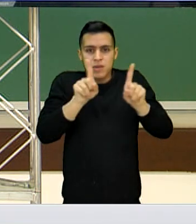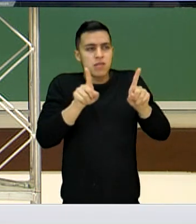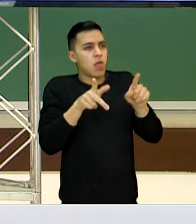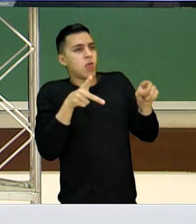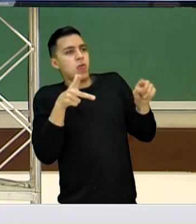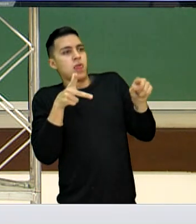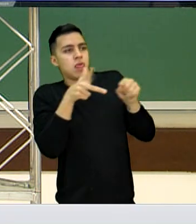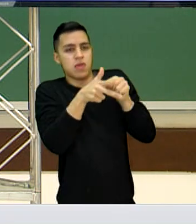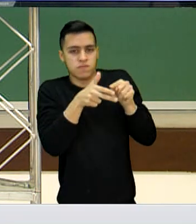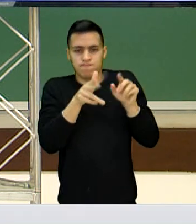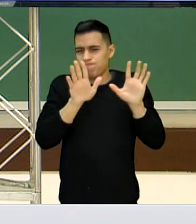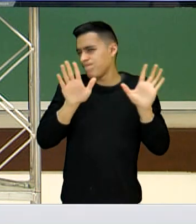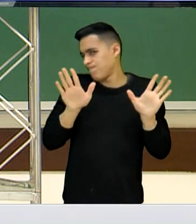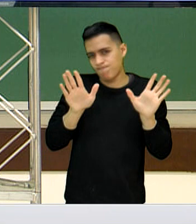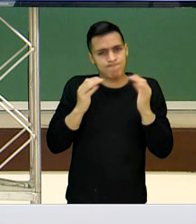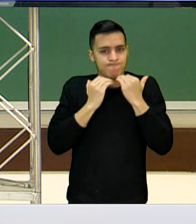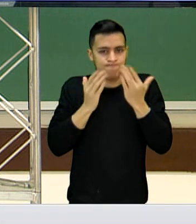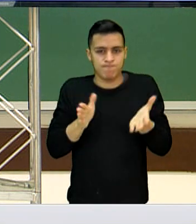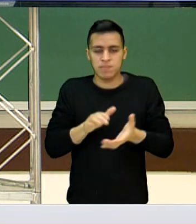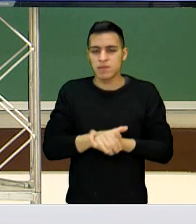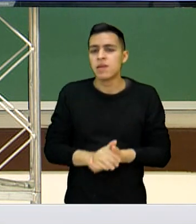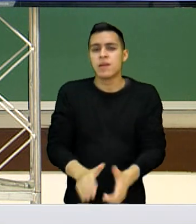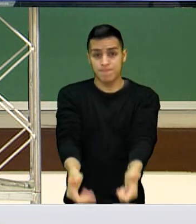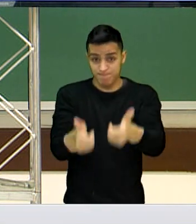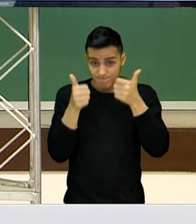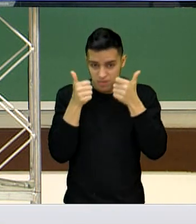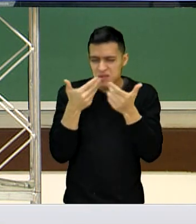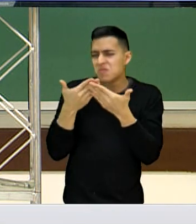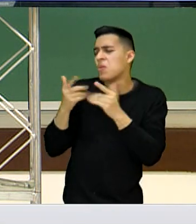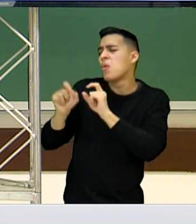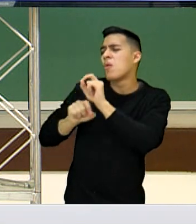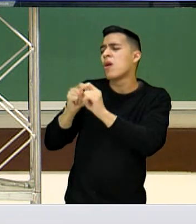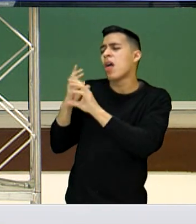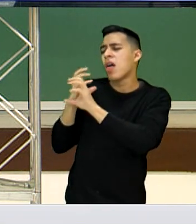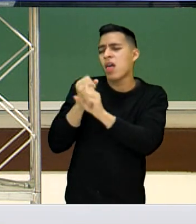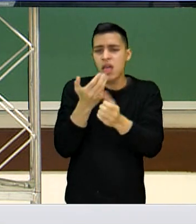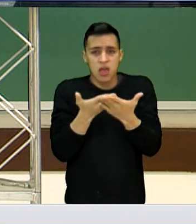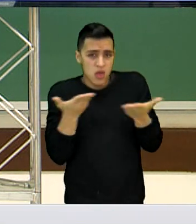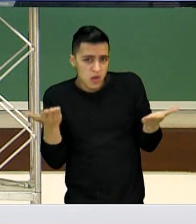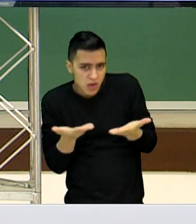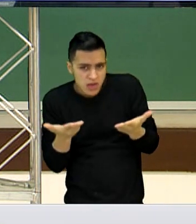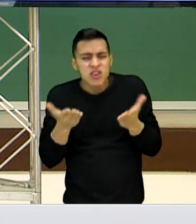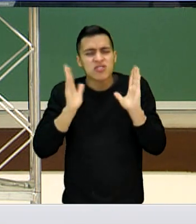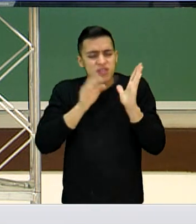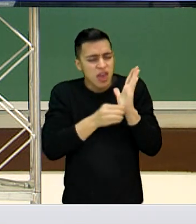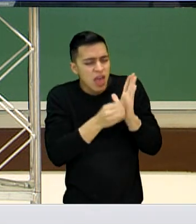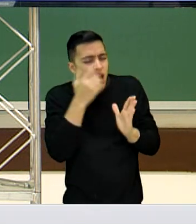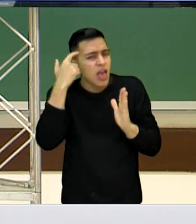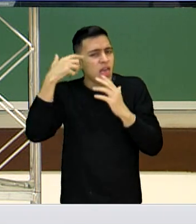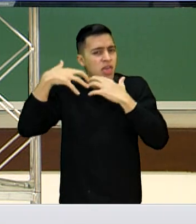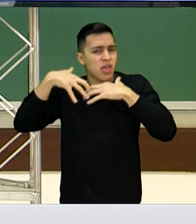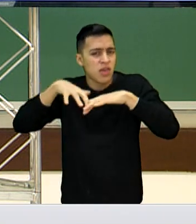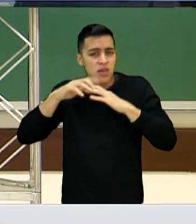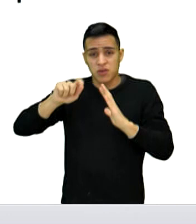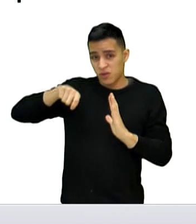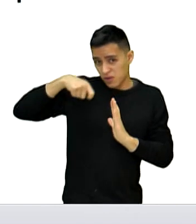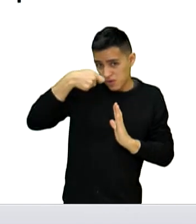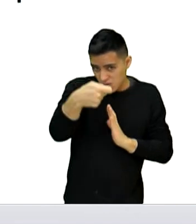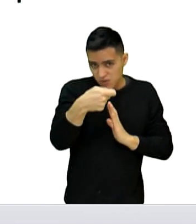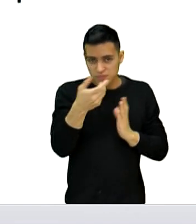impedir nem nada disso. Beleza? O que a gente estudou na nossa aula de hoje? A gente fez aí algumas reflexões